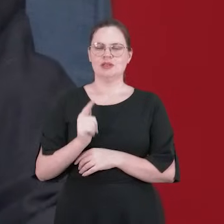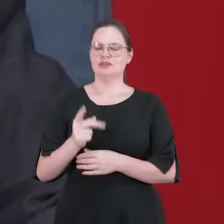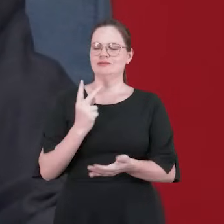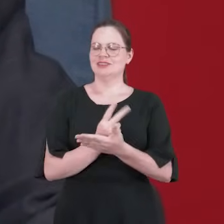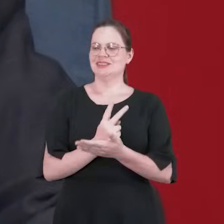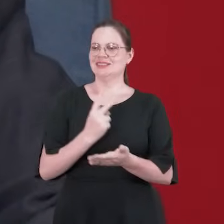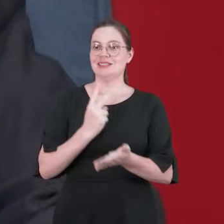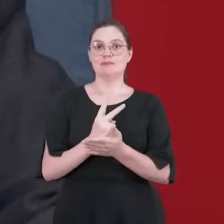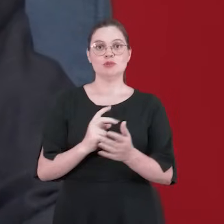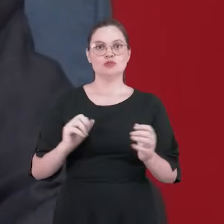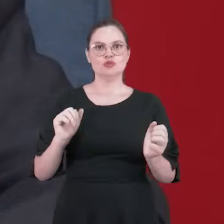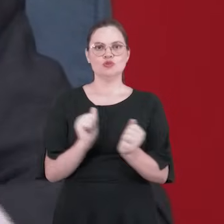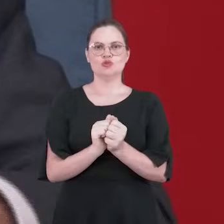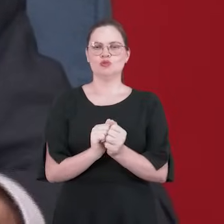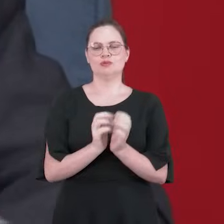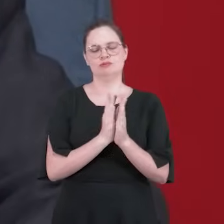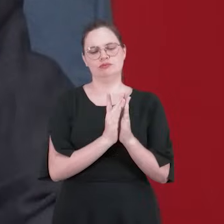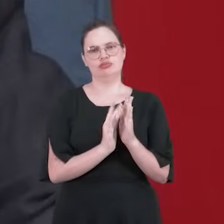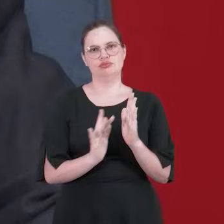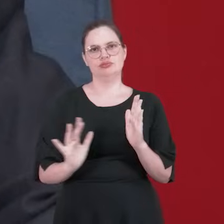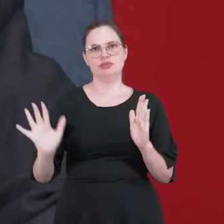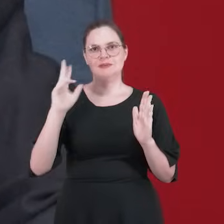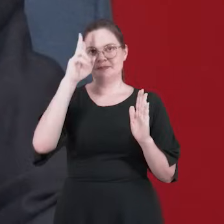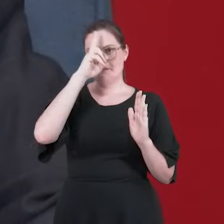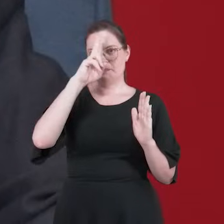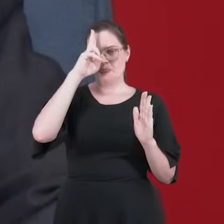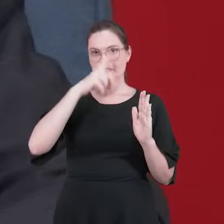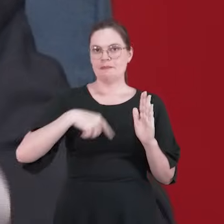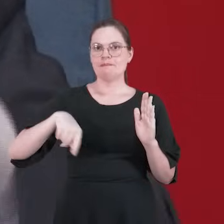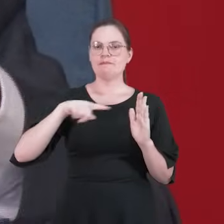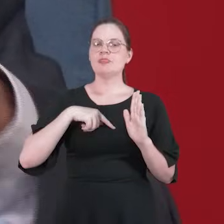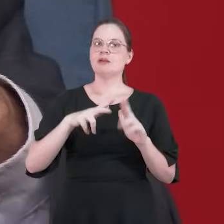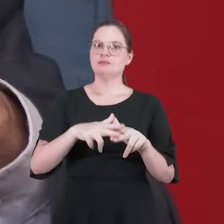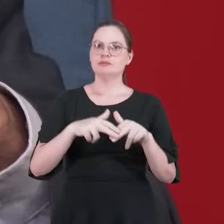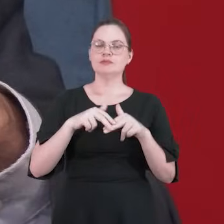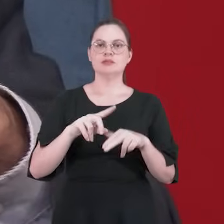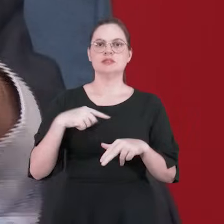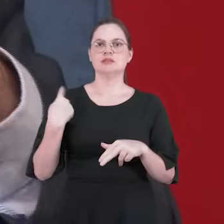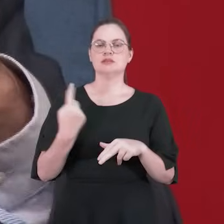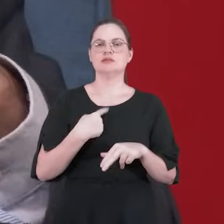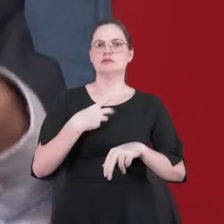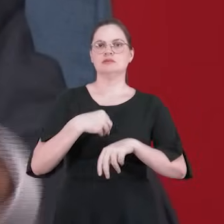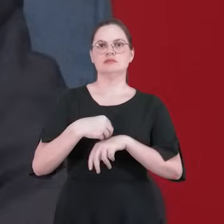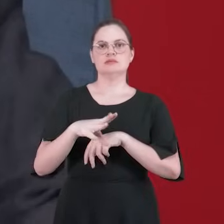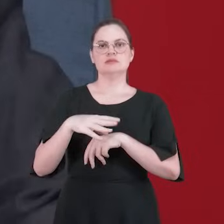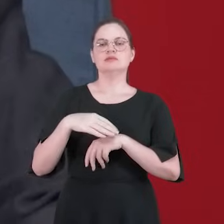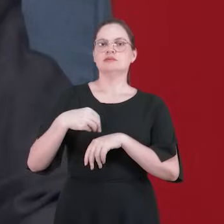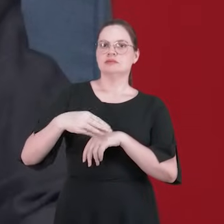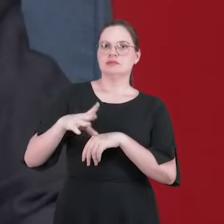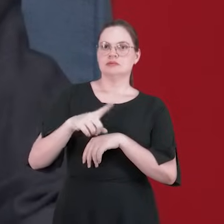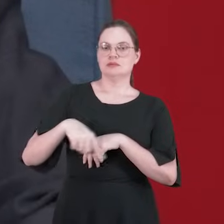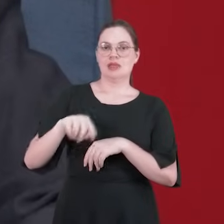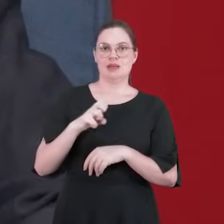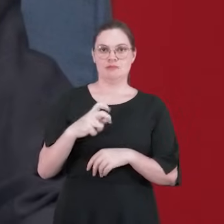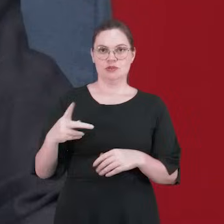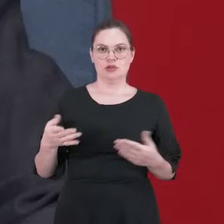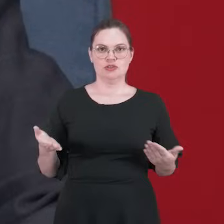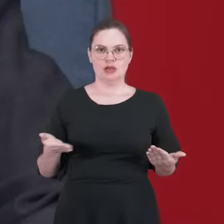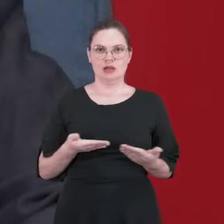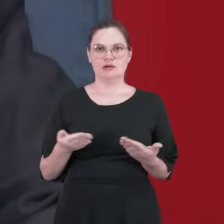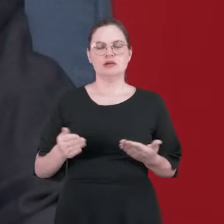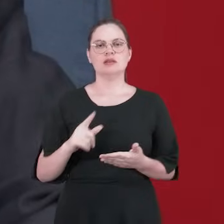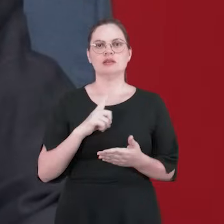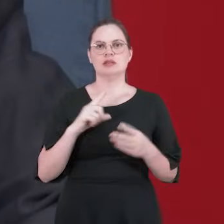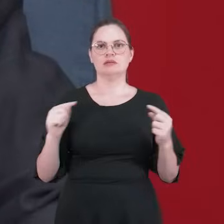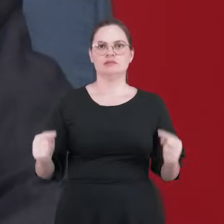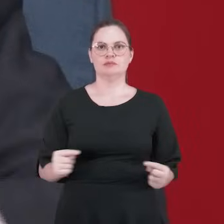Gedeu Tigueiros em toda essa nossa história. E por isso nós queremos dizer que esses nossos programas